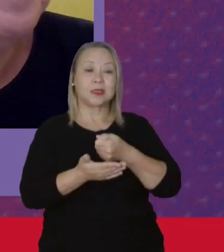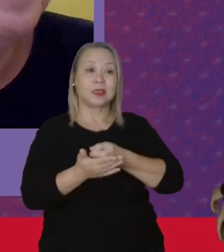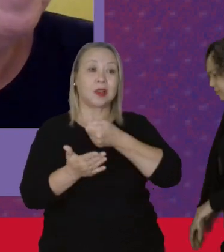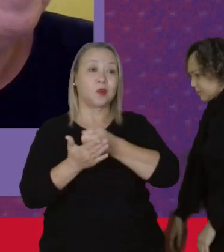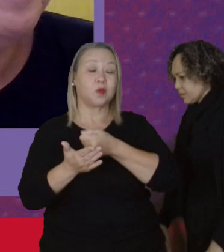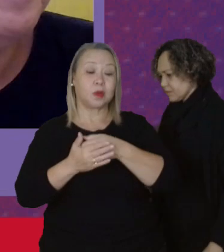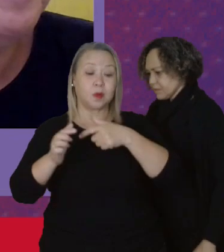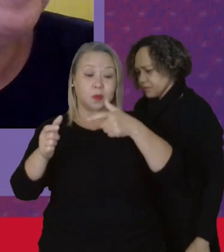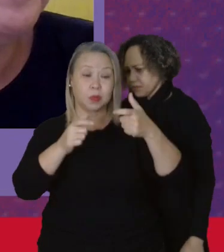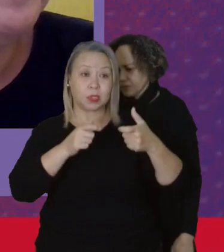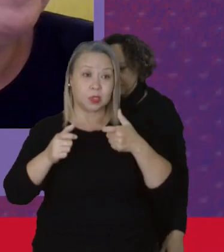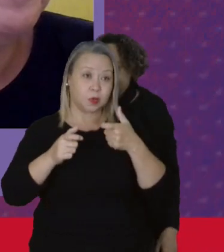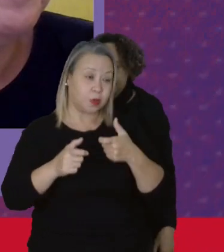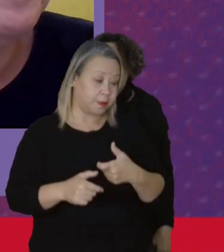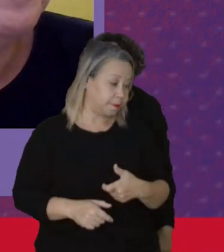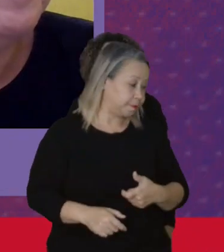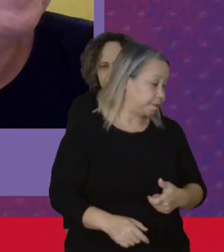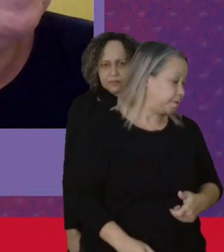esses espaços.